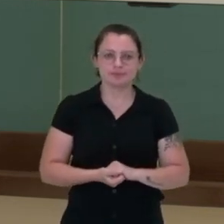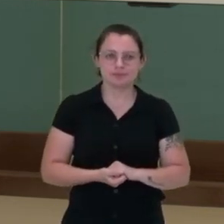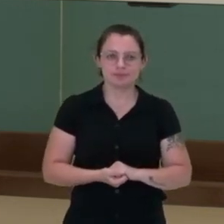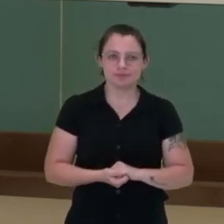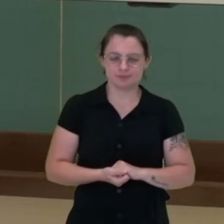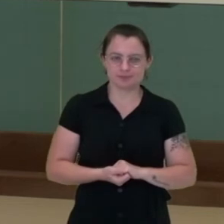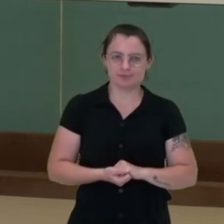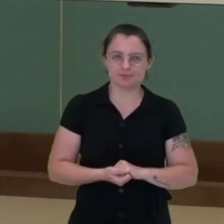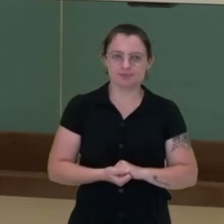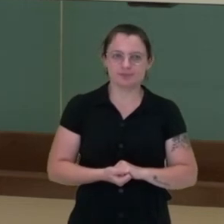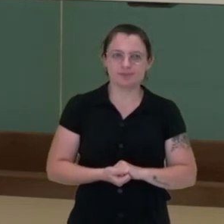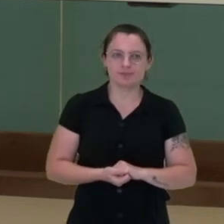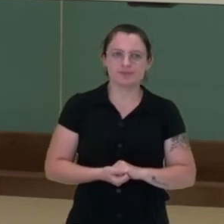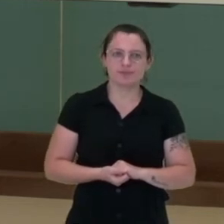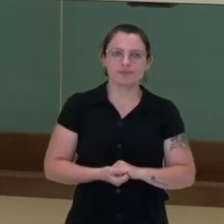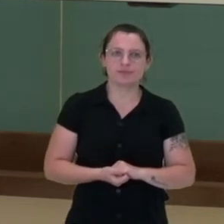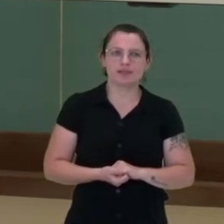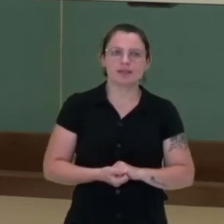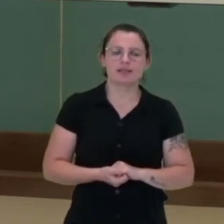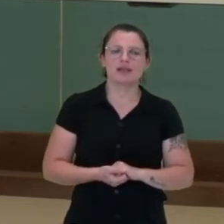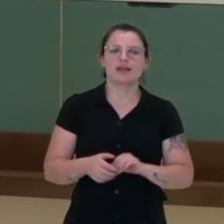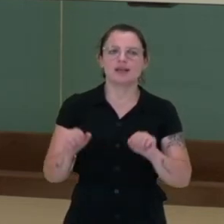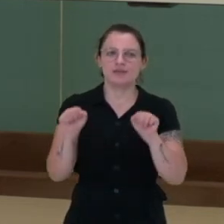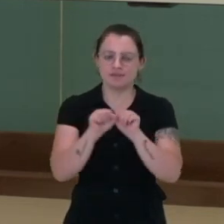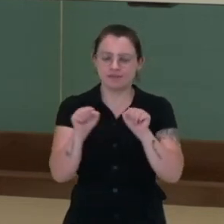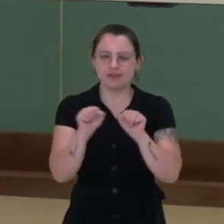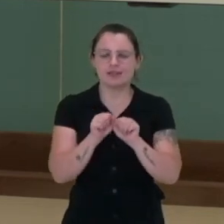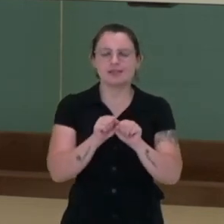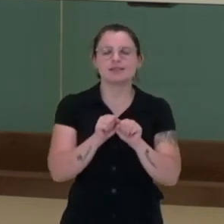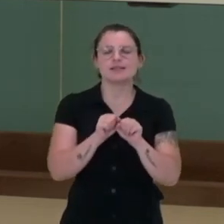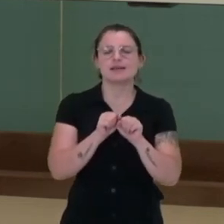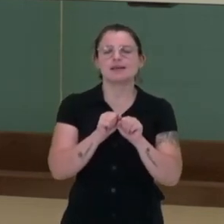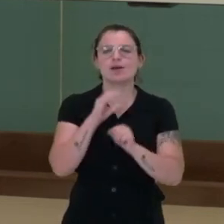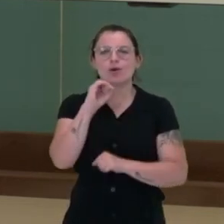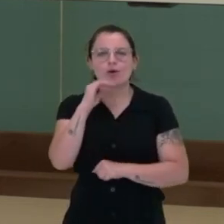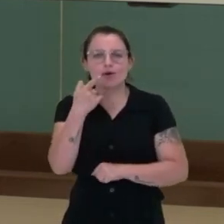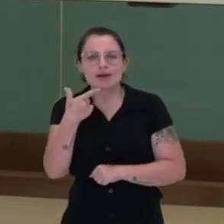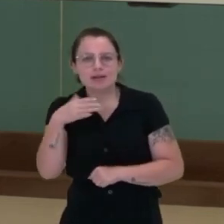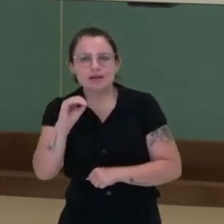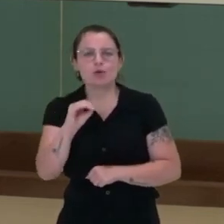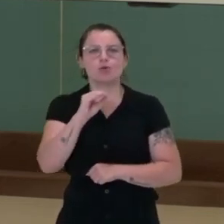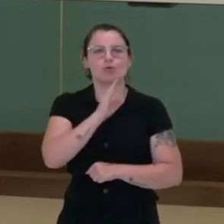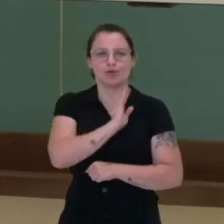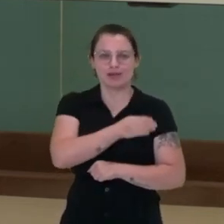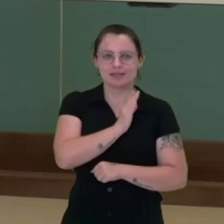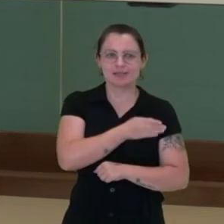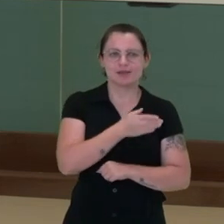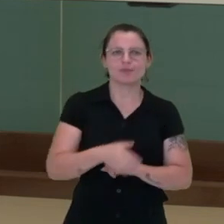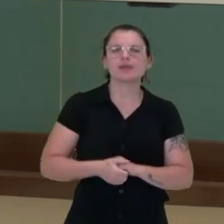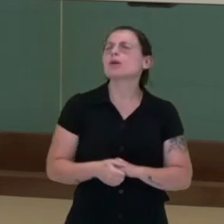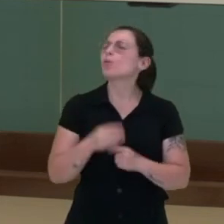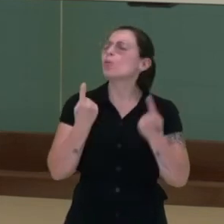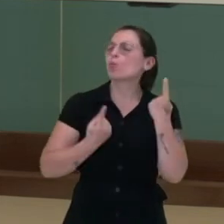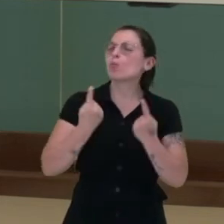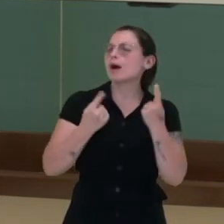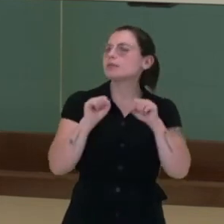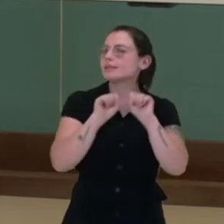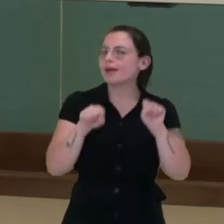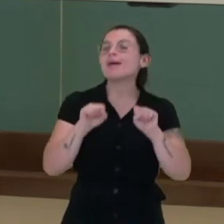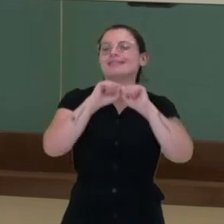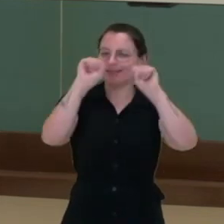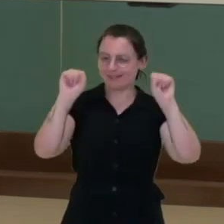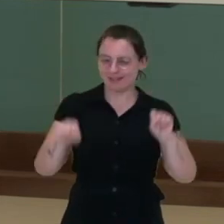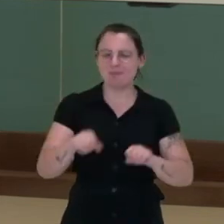cardíaco. O que que esse tecido forma? O órgão coração. O coração faz parte de qual